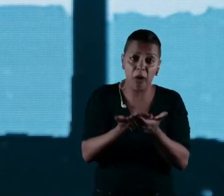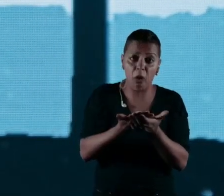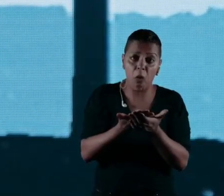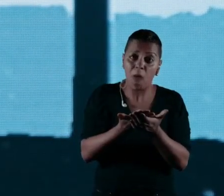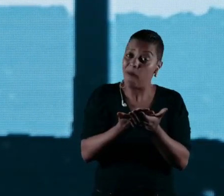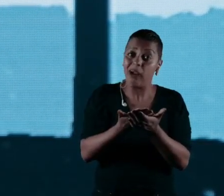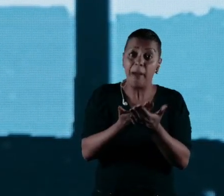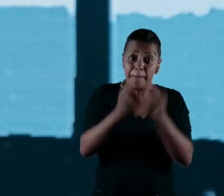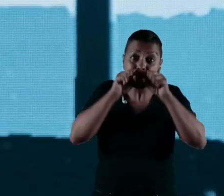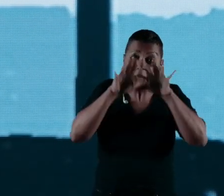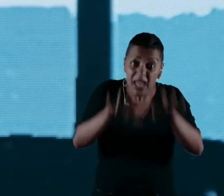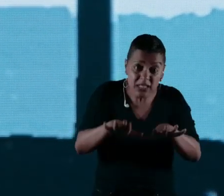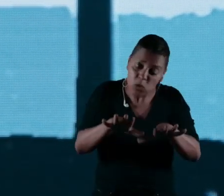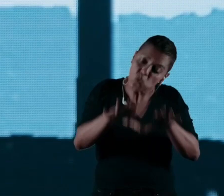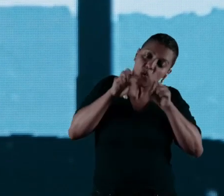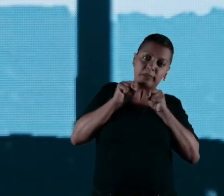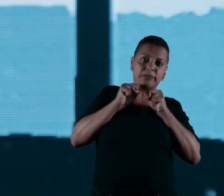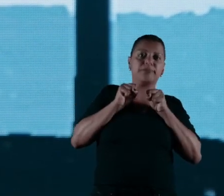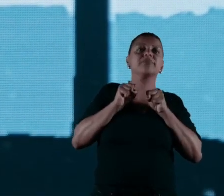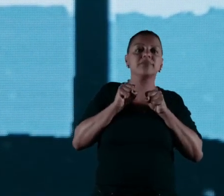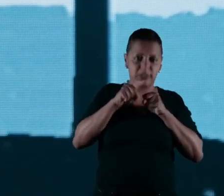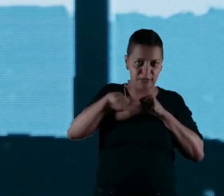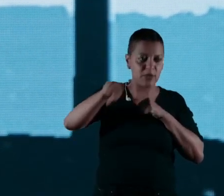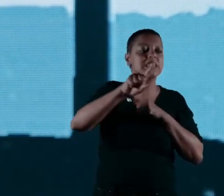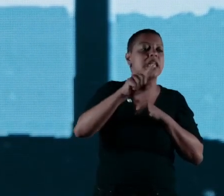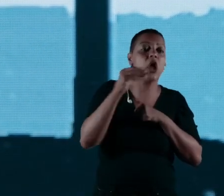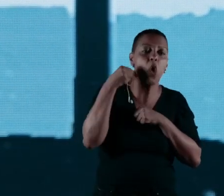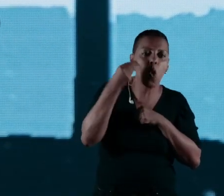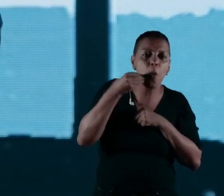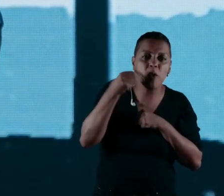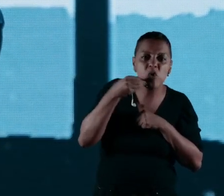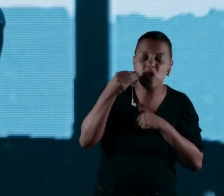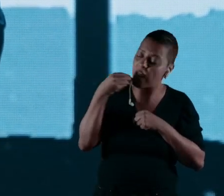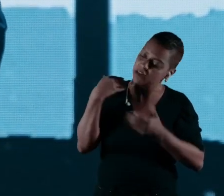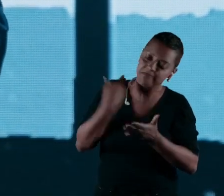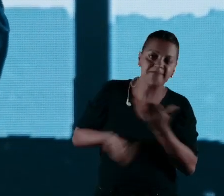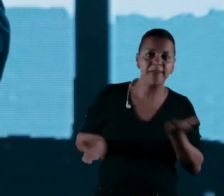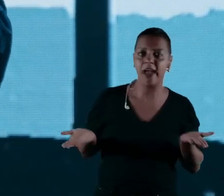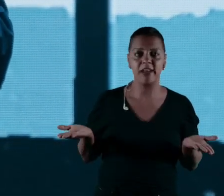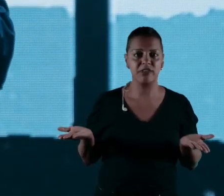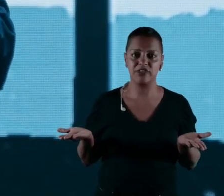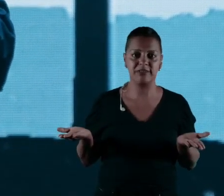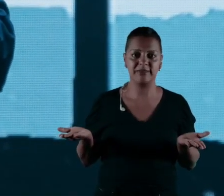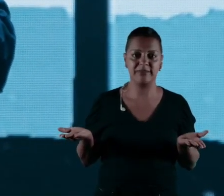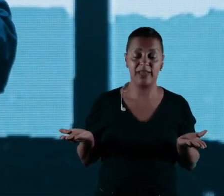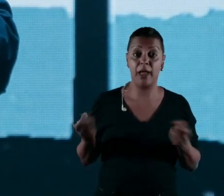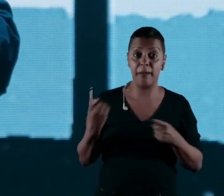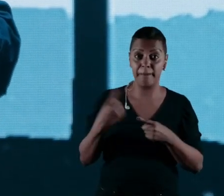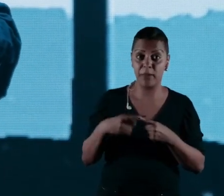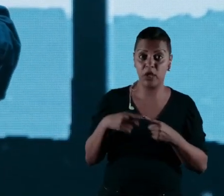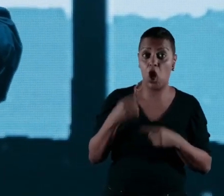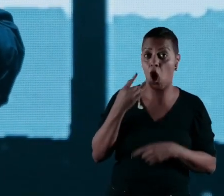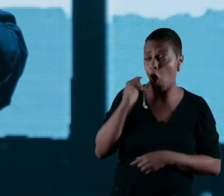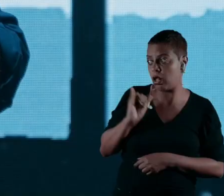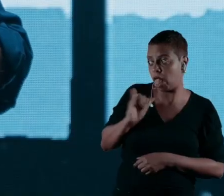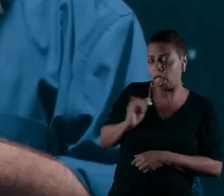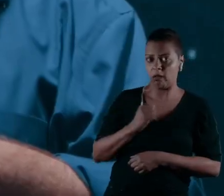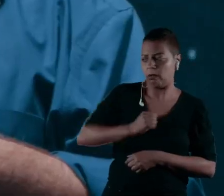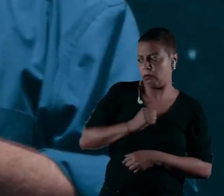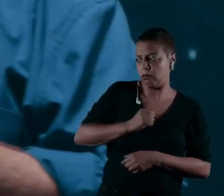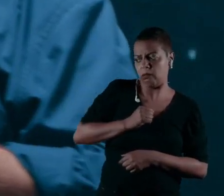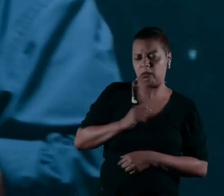se abriu. Agora, indivíduo honesto, um fala para o outro, um fala para o